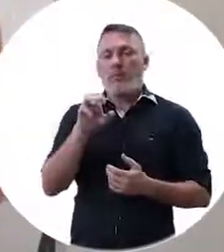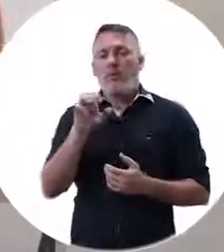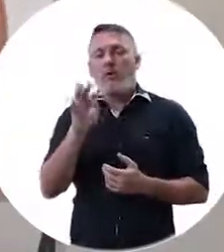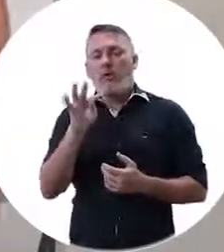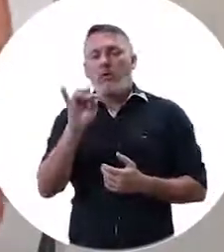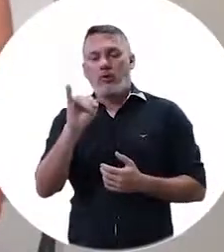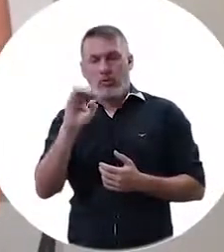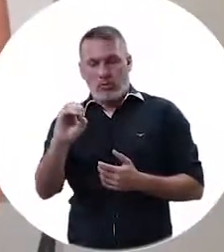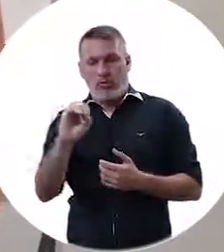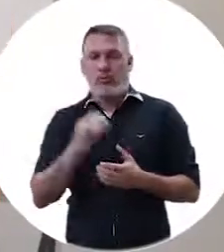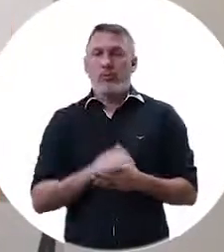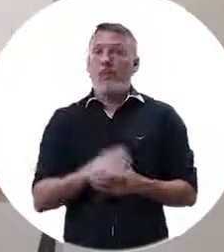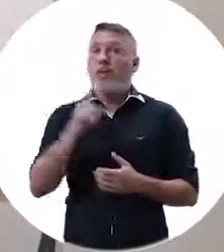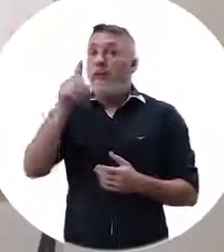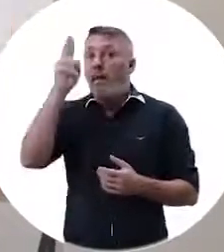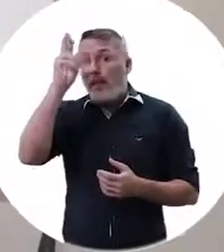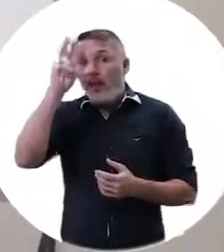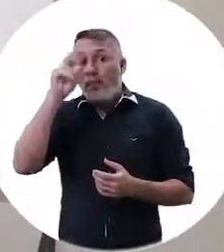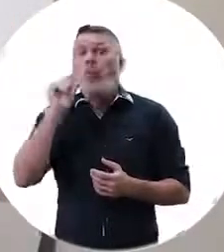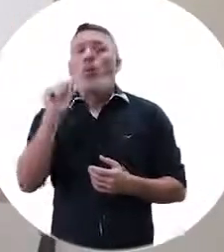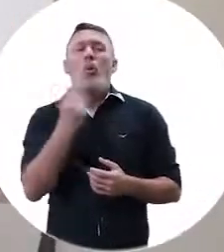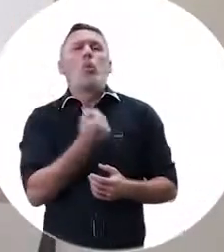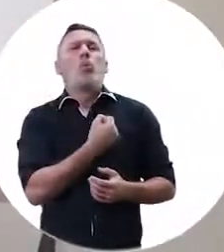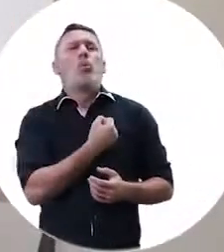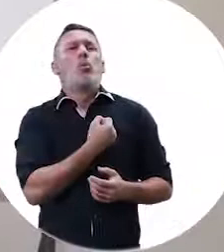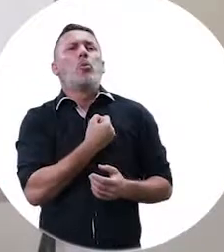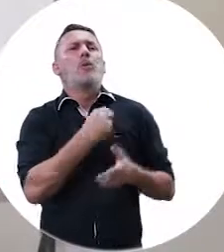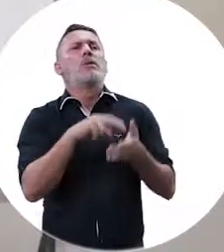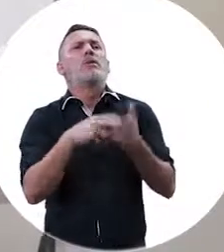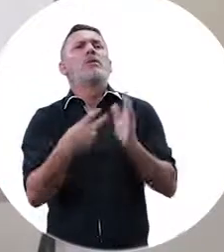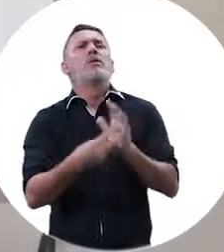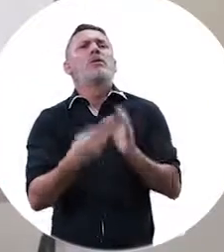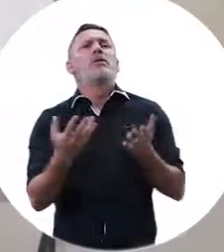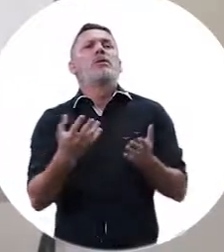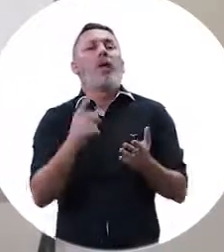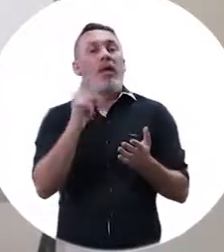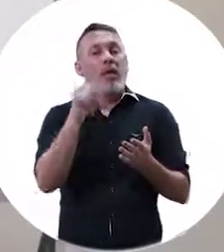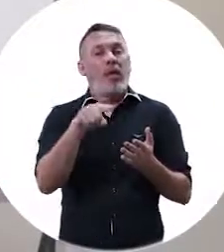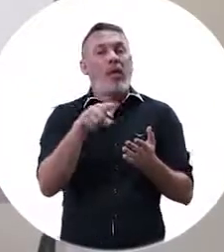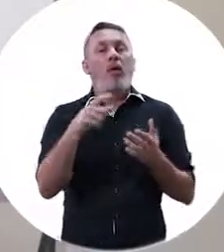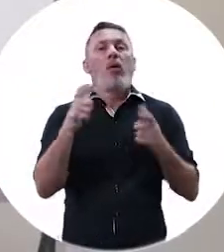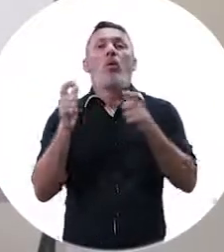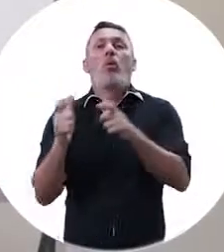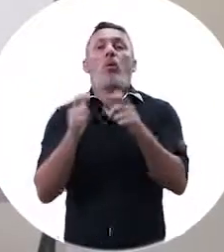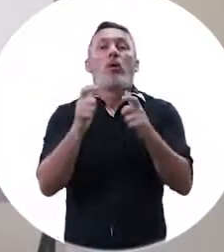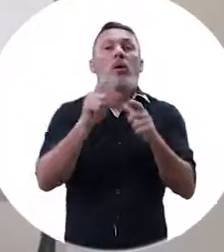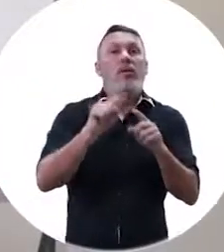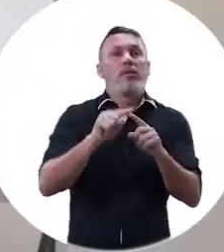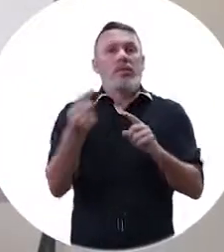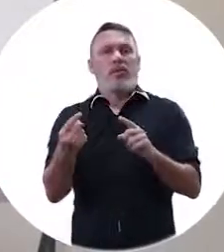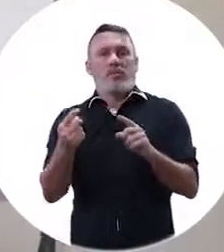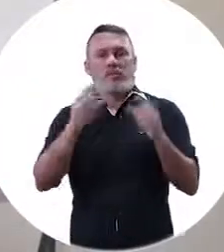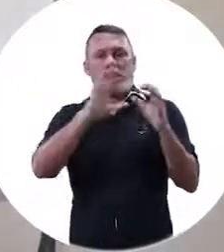2-metil. Relembrando, o número sempre vai identificar a posição do que vem logo